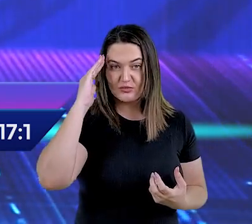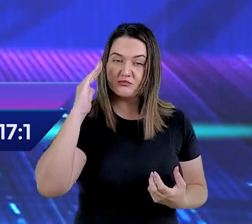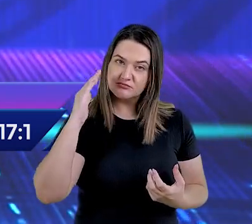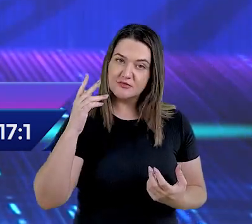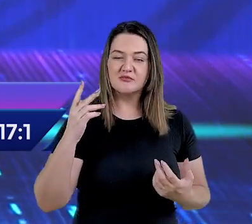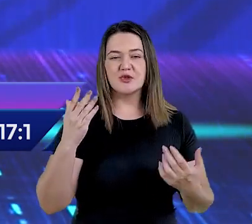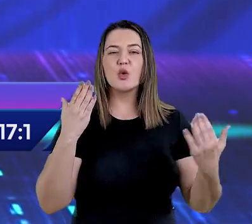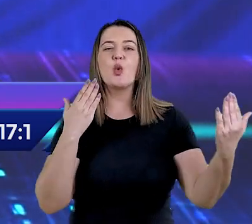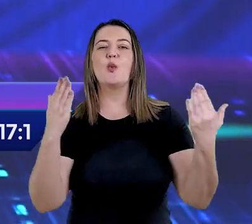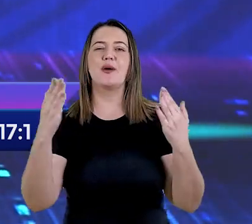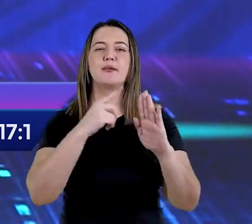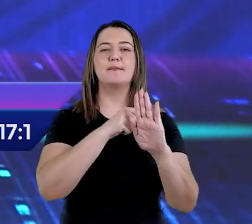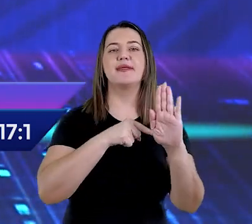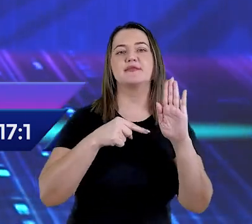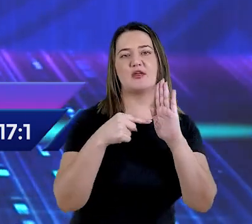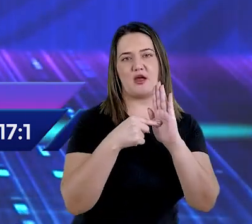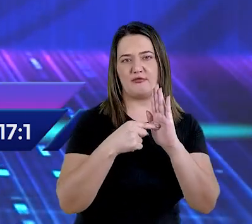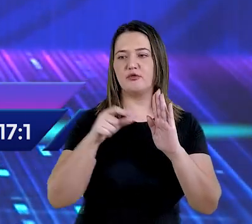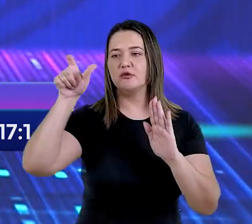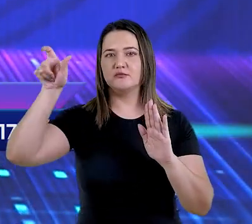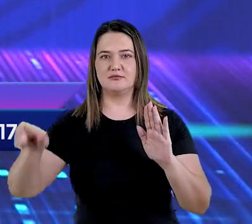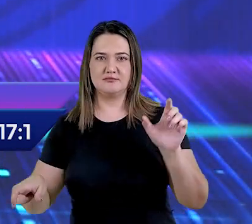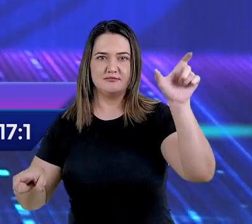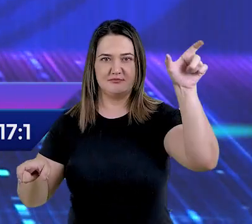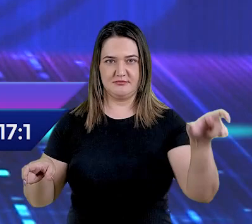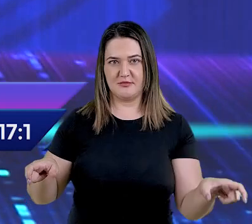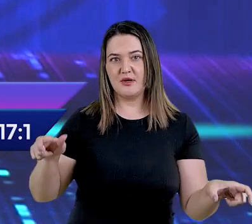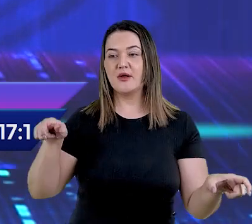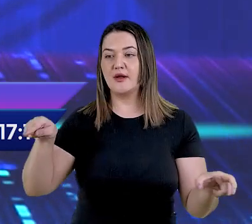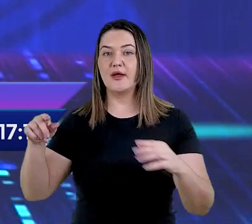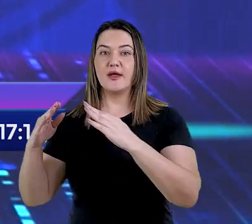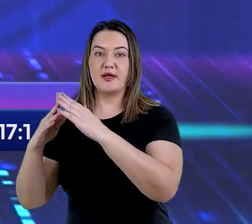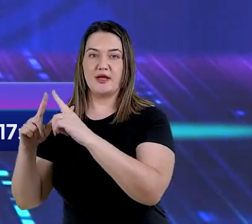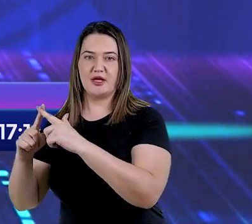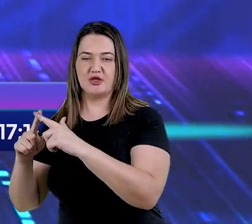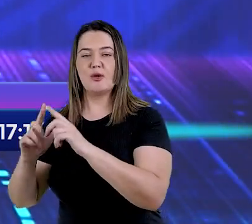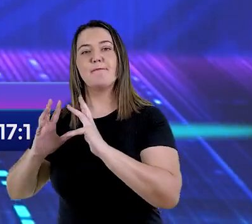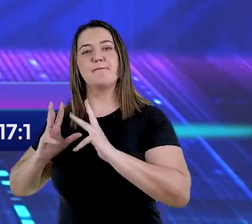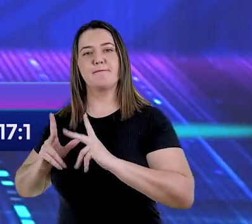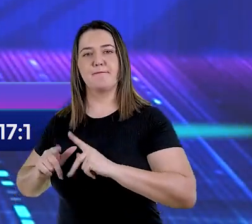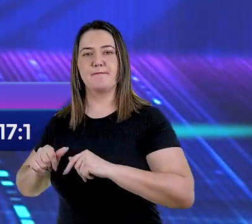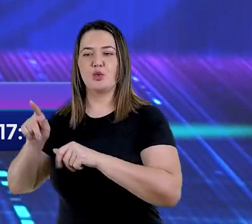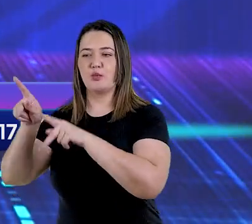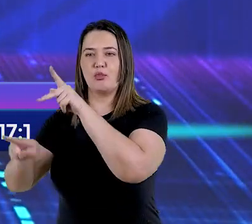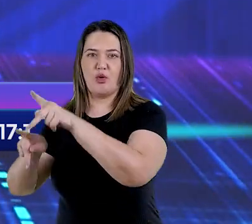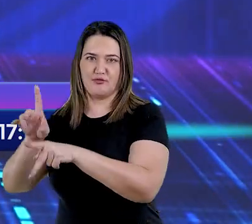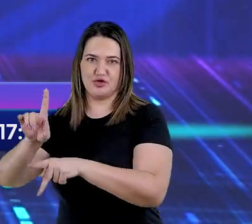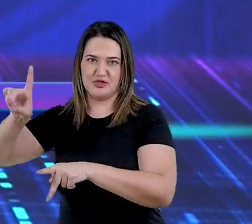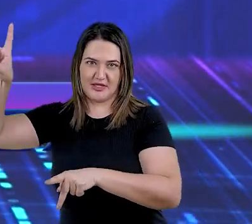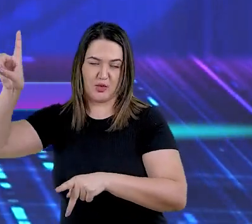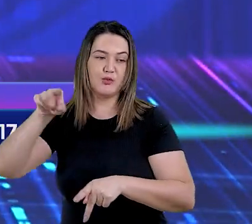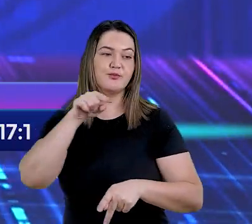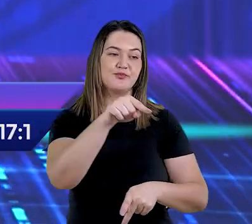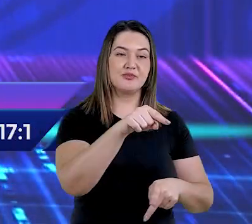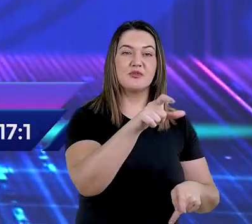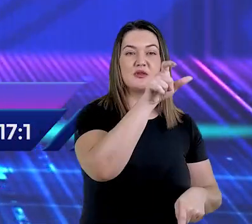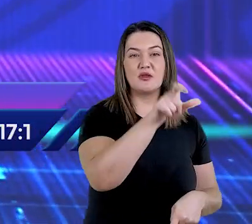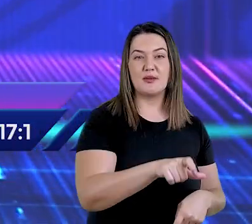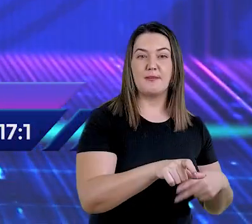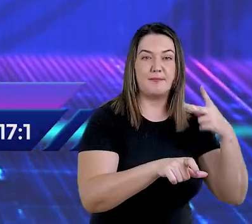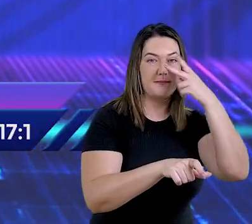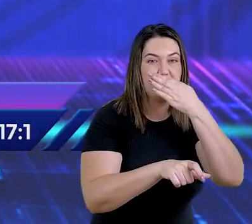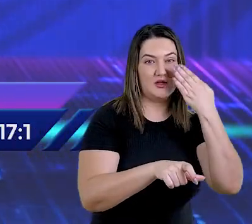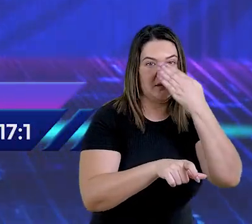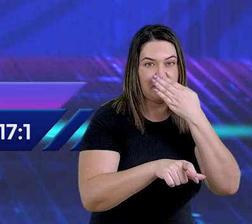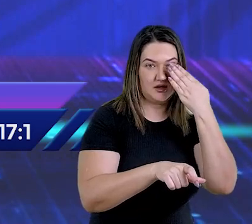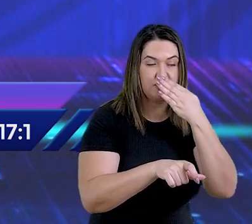na sua palavra. Então o que você está vendo aqui em Apocalipse 17, essa grande meretriz é a igreja do diabo, é o povo do diabo, é